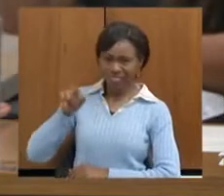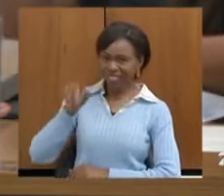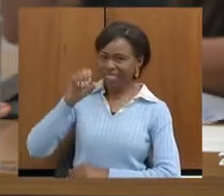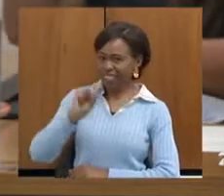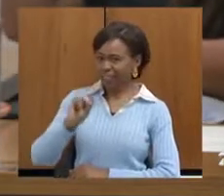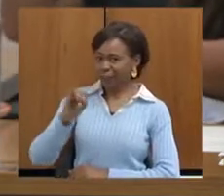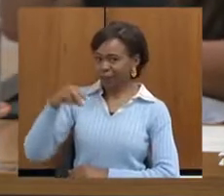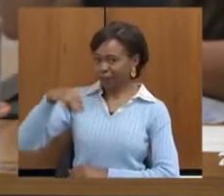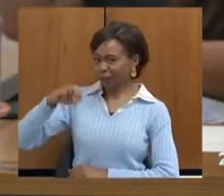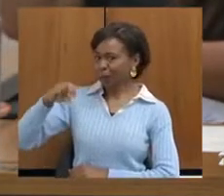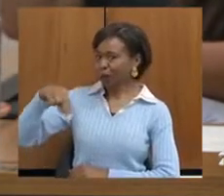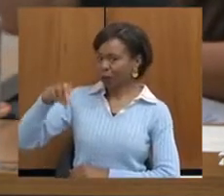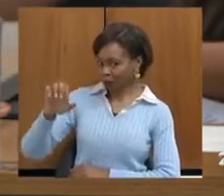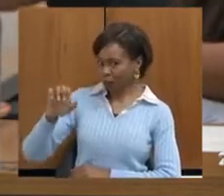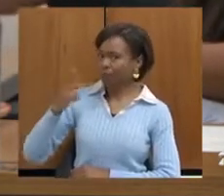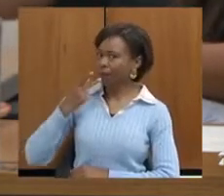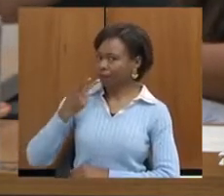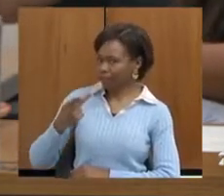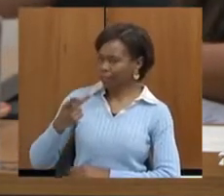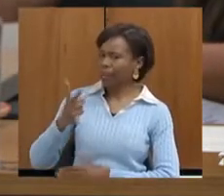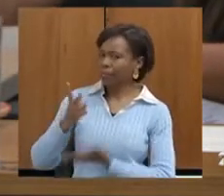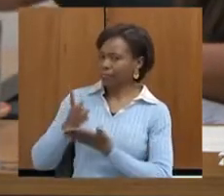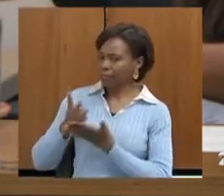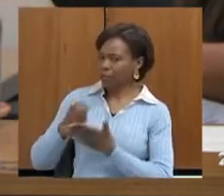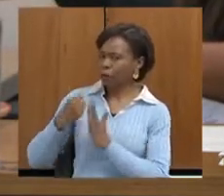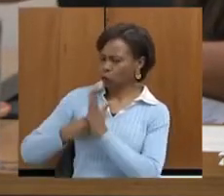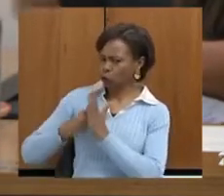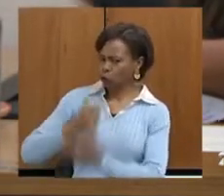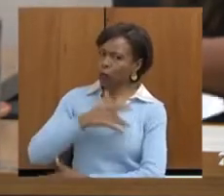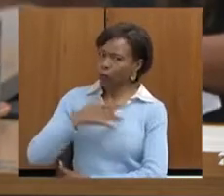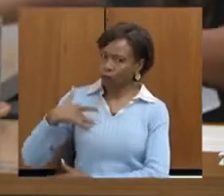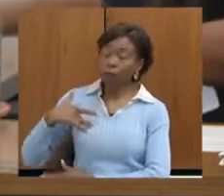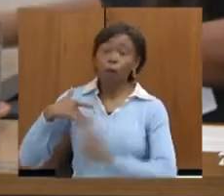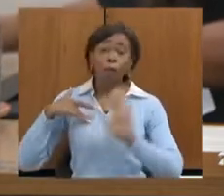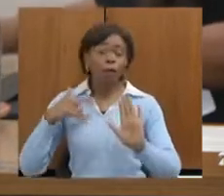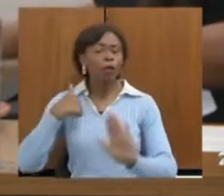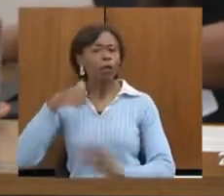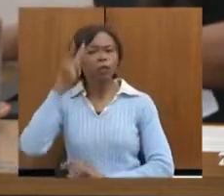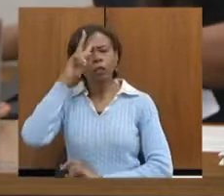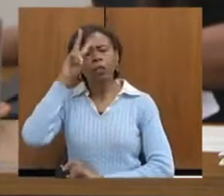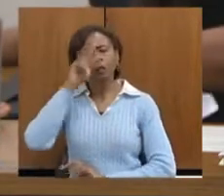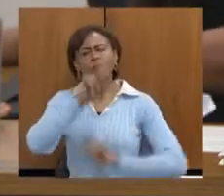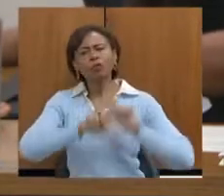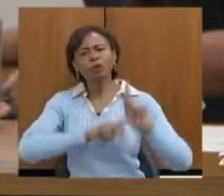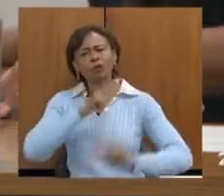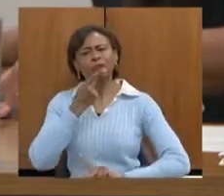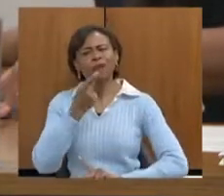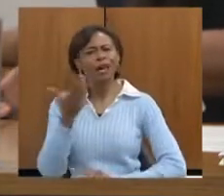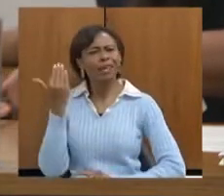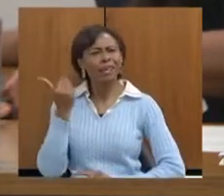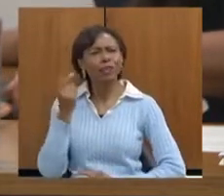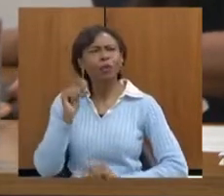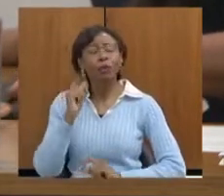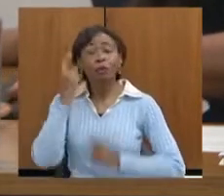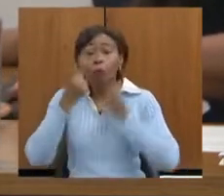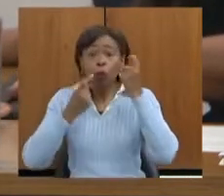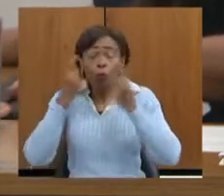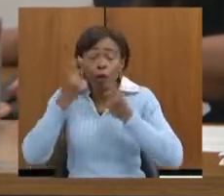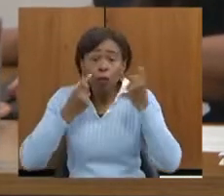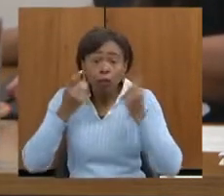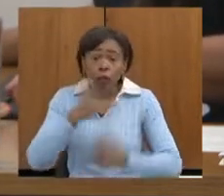sempre uma guerreira na nessa temática mas eu me recordo das pessoas falando de preocupações com saúde